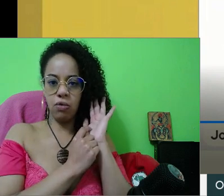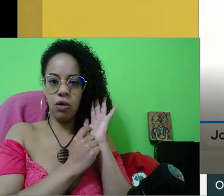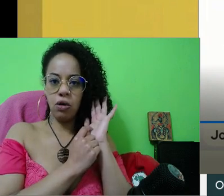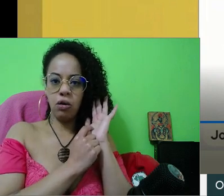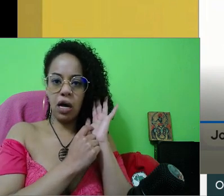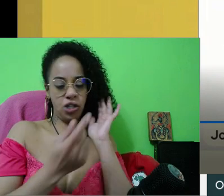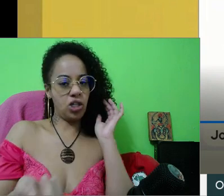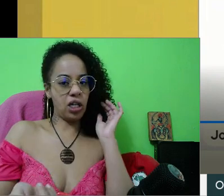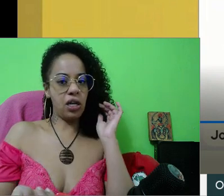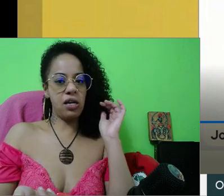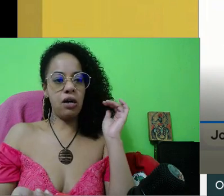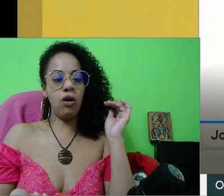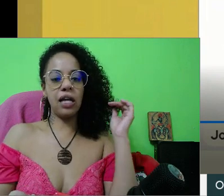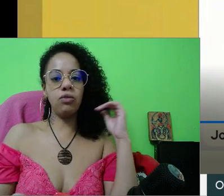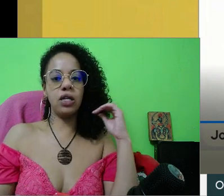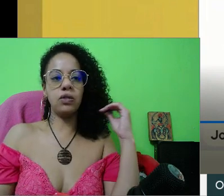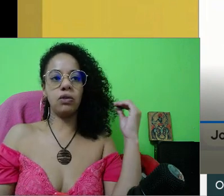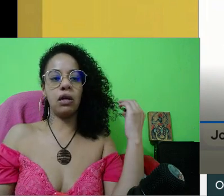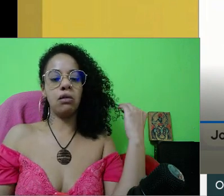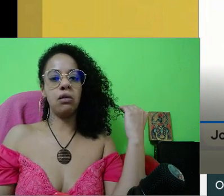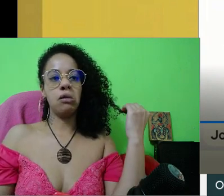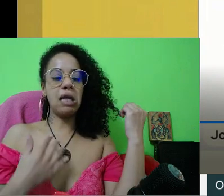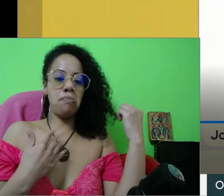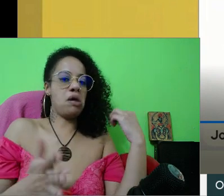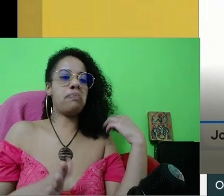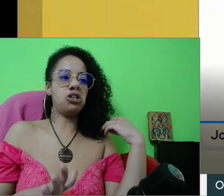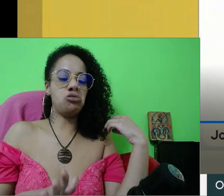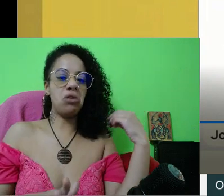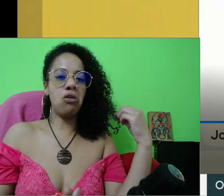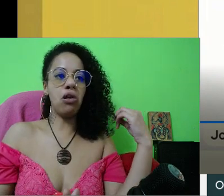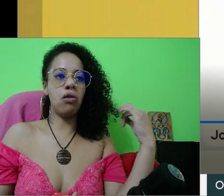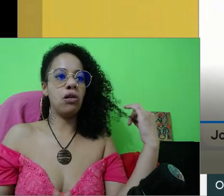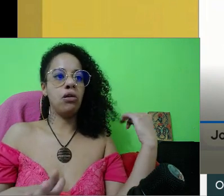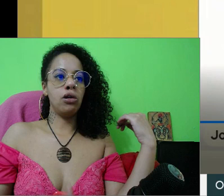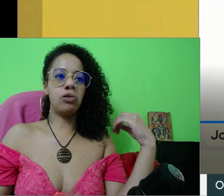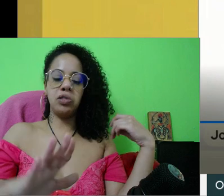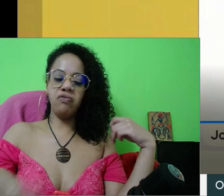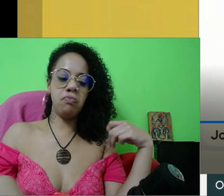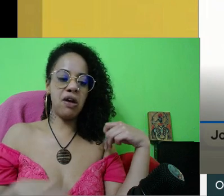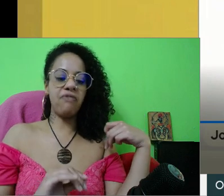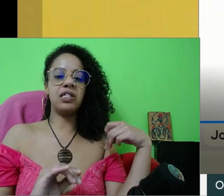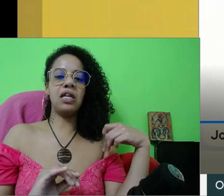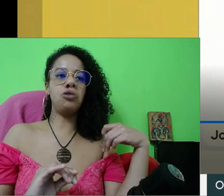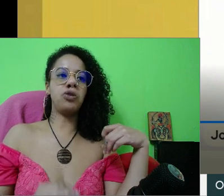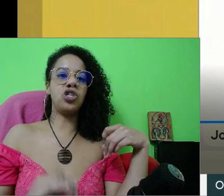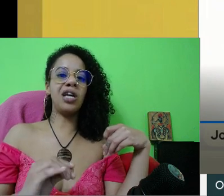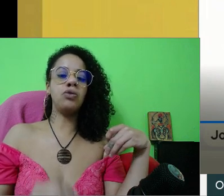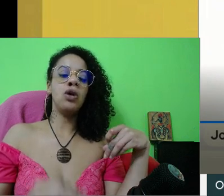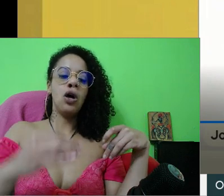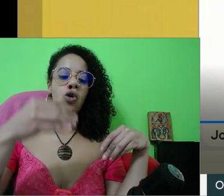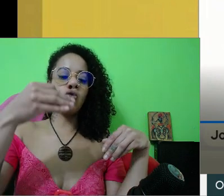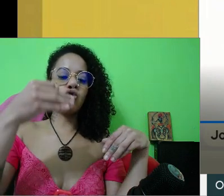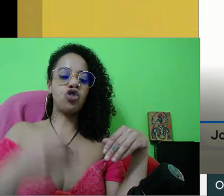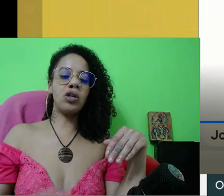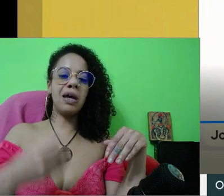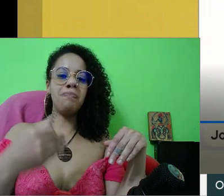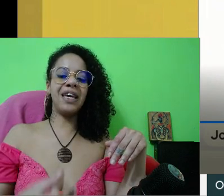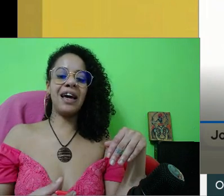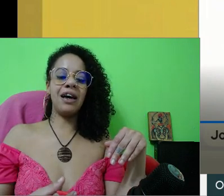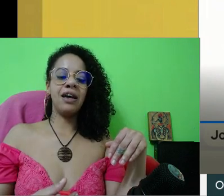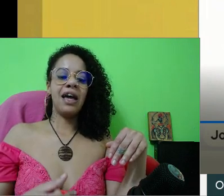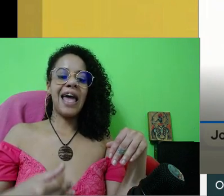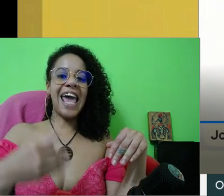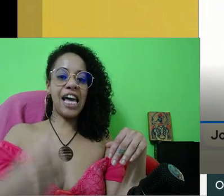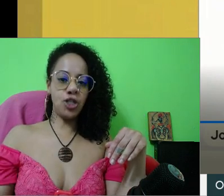transversal acho que já teria arrolado isso né da minha parte nunca rolou inclusive me afastei do projeto com